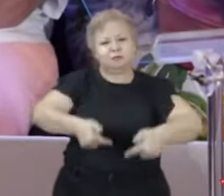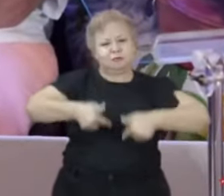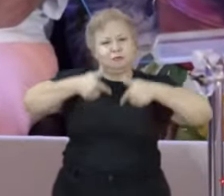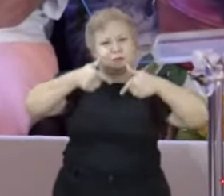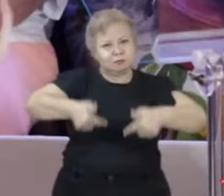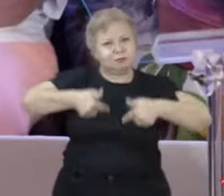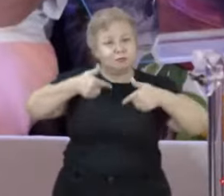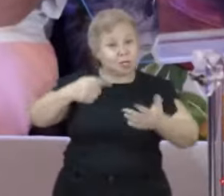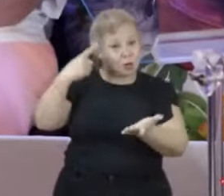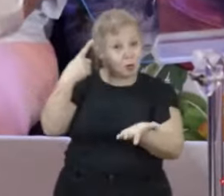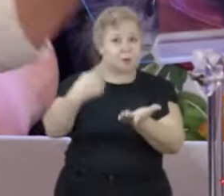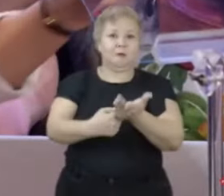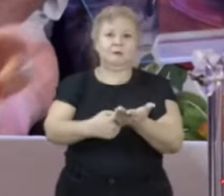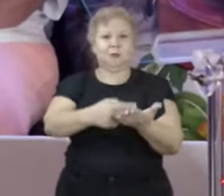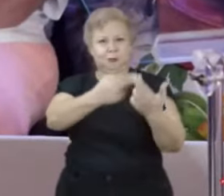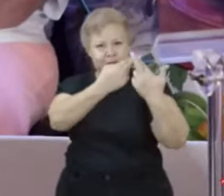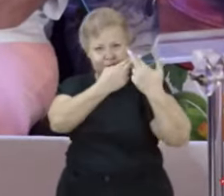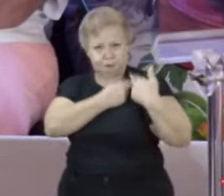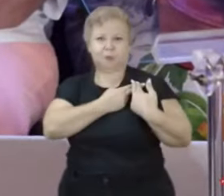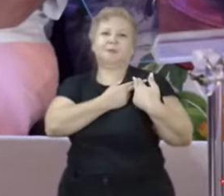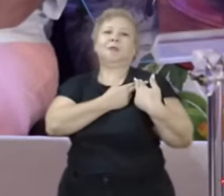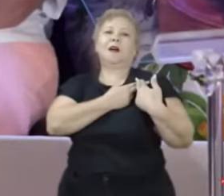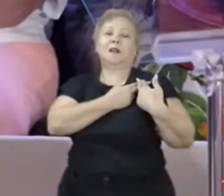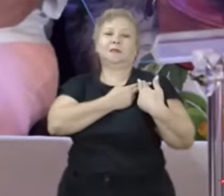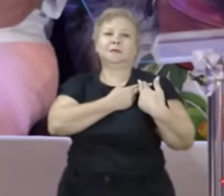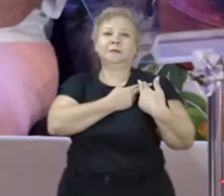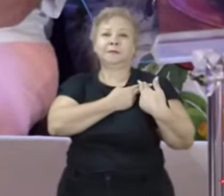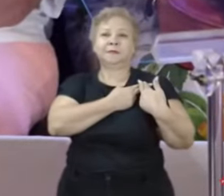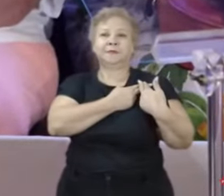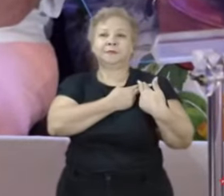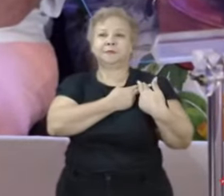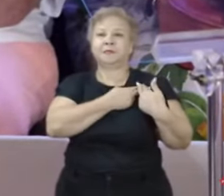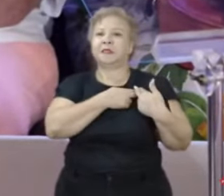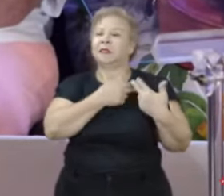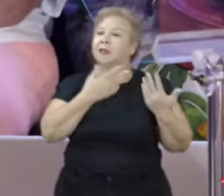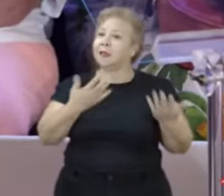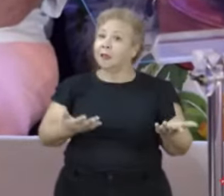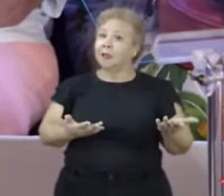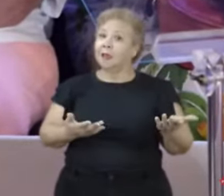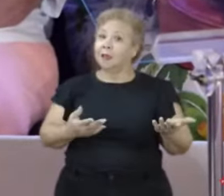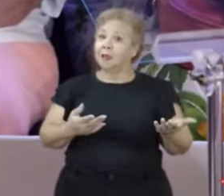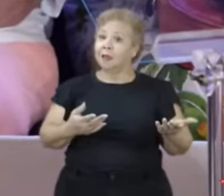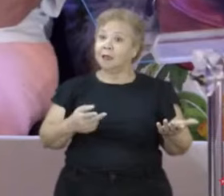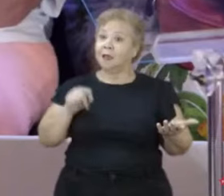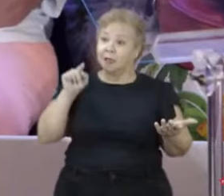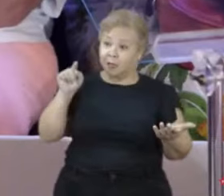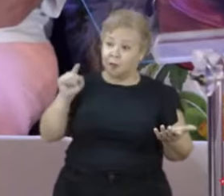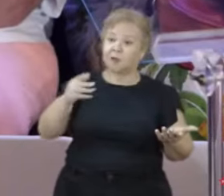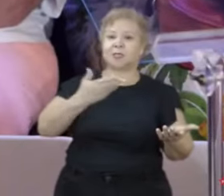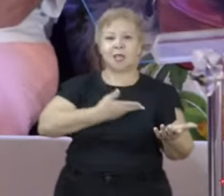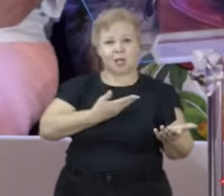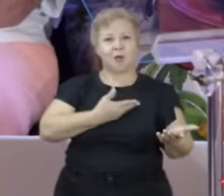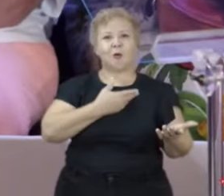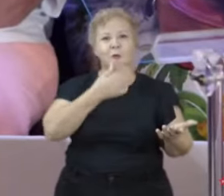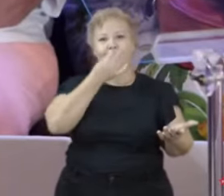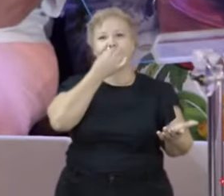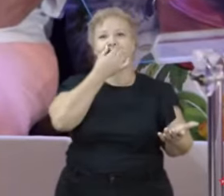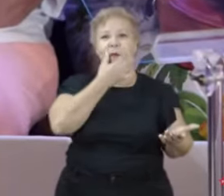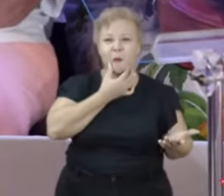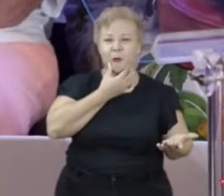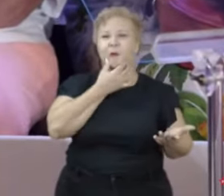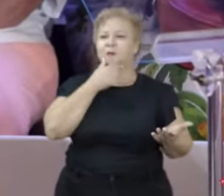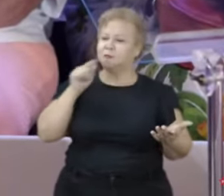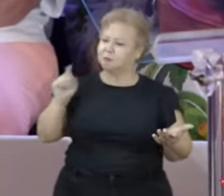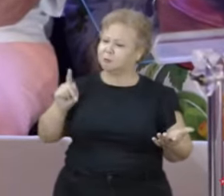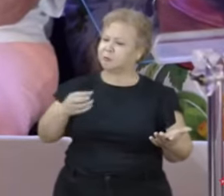compromisso, responsabilidade. E ninguém melhor que você, companheiro Boulos, reúna as